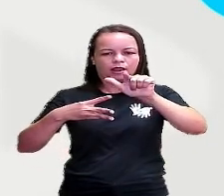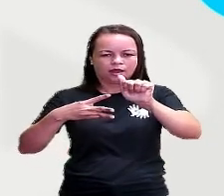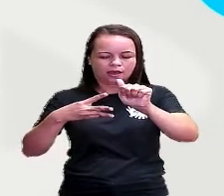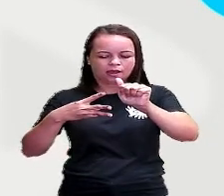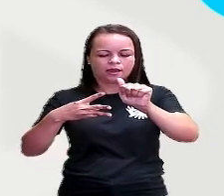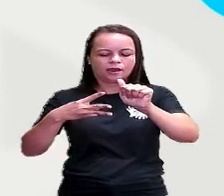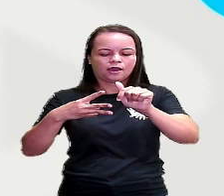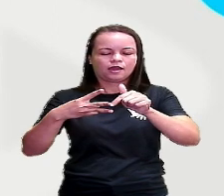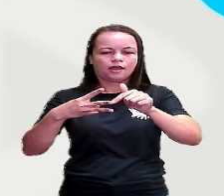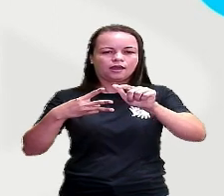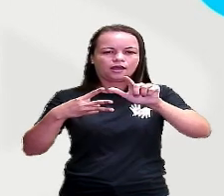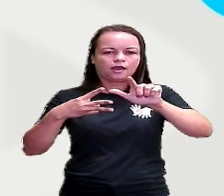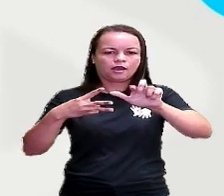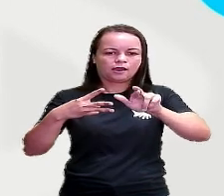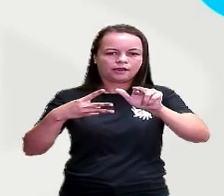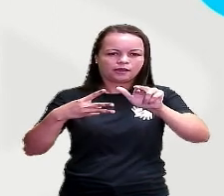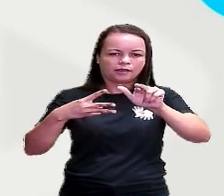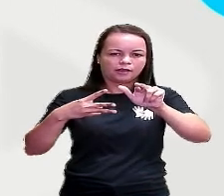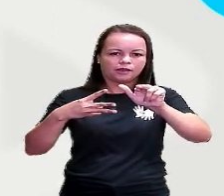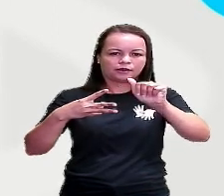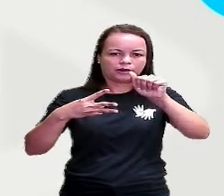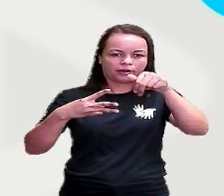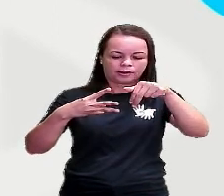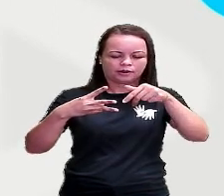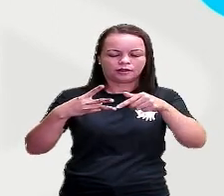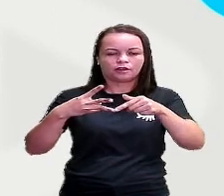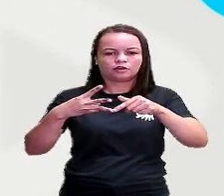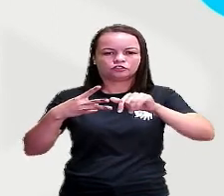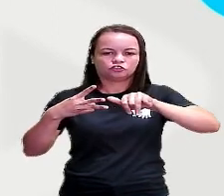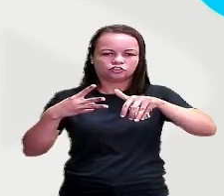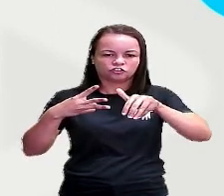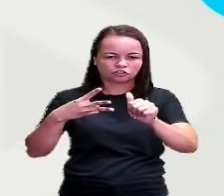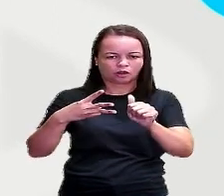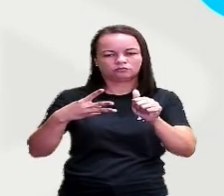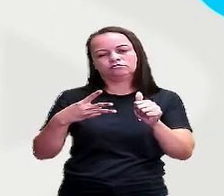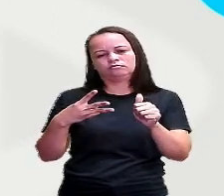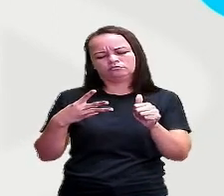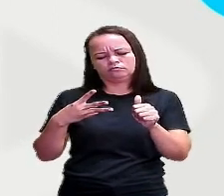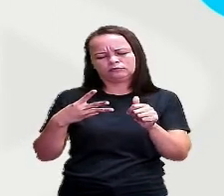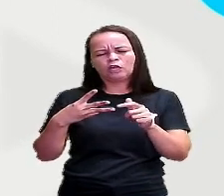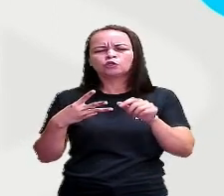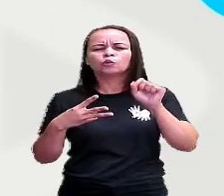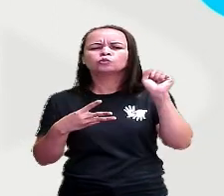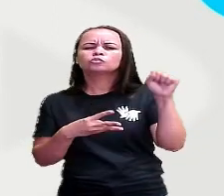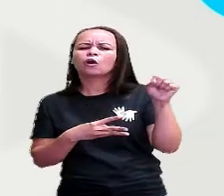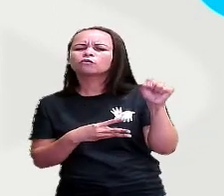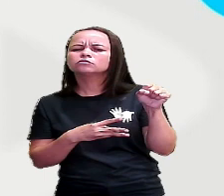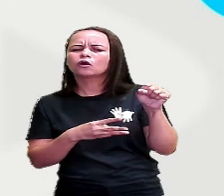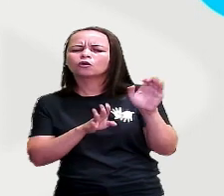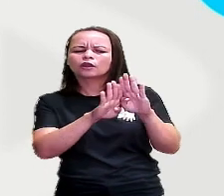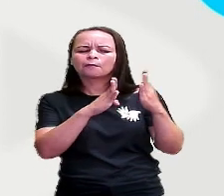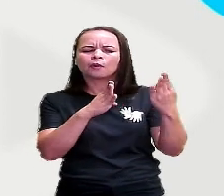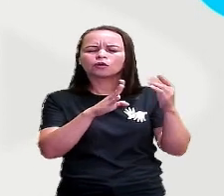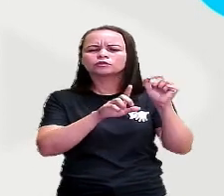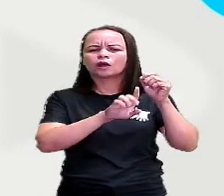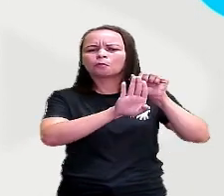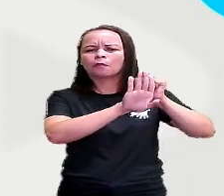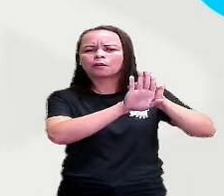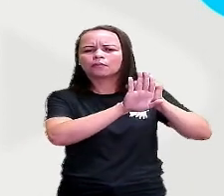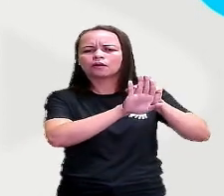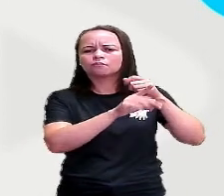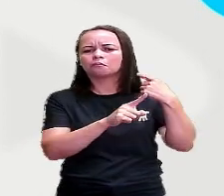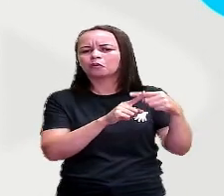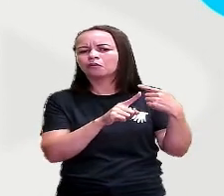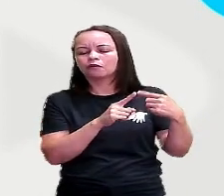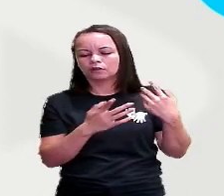tônica, vai ser urã. E por que eu botei aquela portinha no toque-toque? Porque eu aprendi de um jeito, eu acho bastante interessante e gosto de